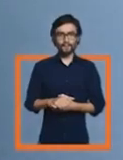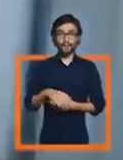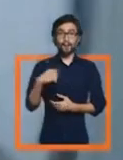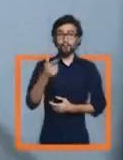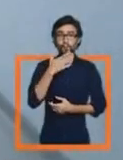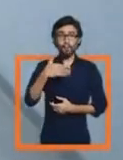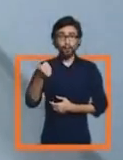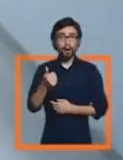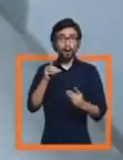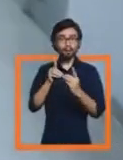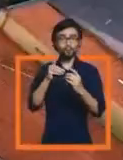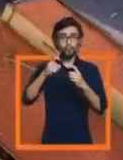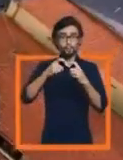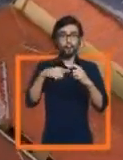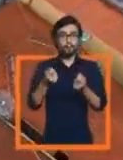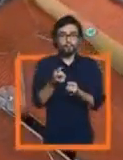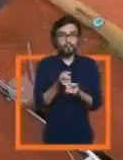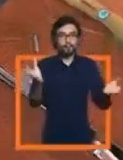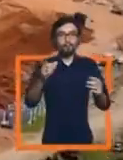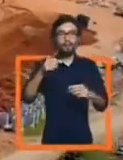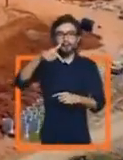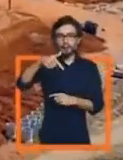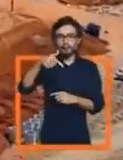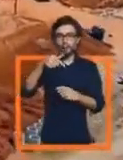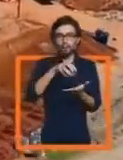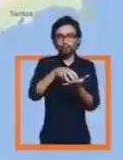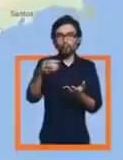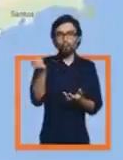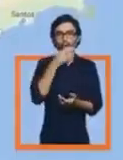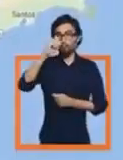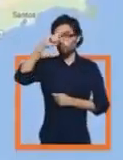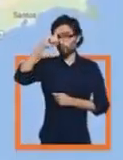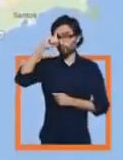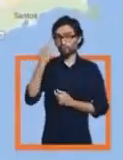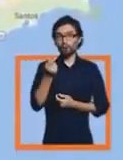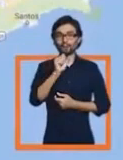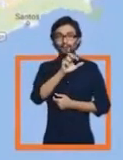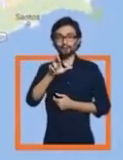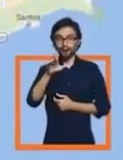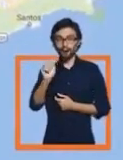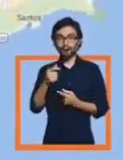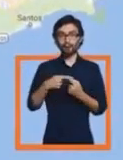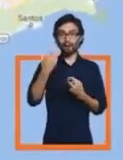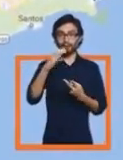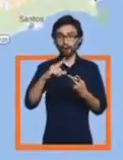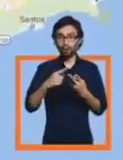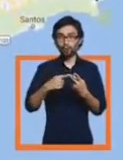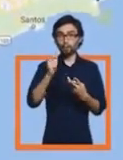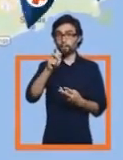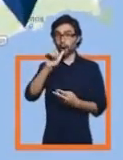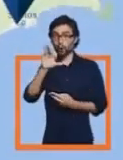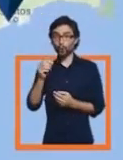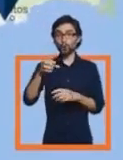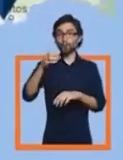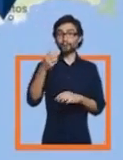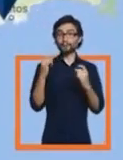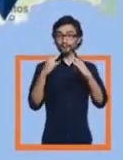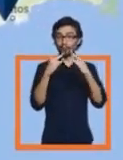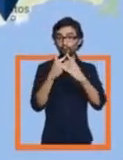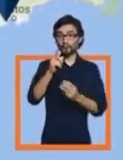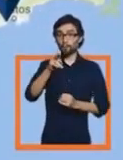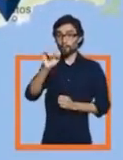Para melhorar o atendimento médico, vamos entregar mais 7 novos hospitais. Serrana, Caraguatatuba, Bauru, São